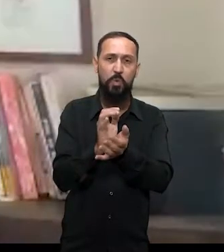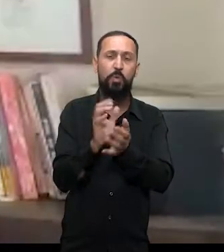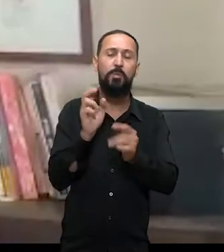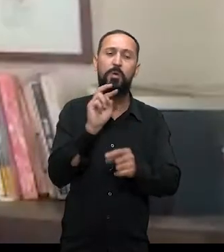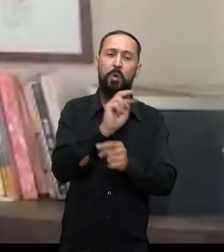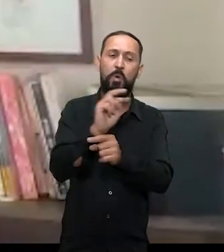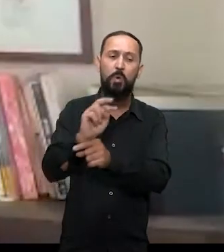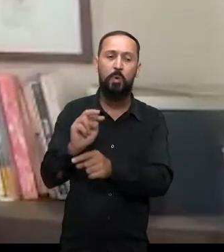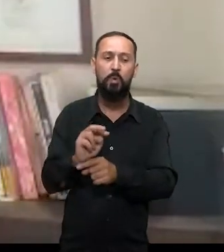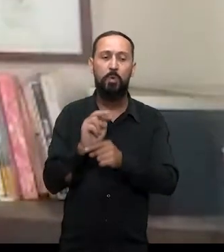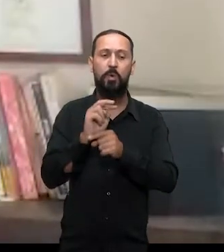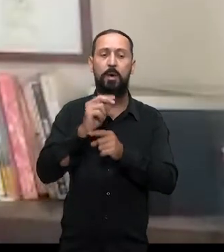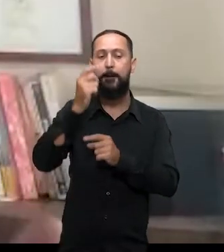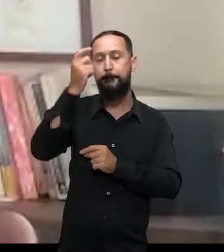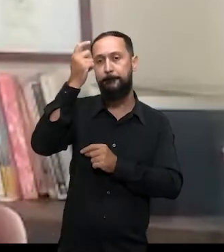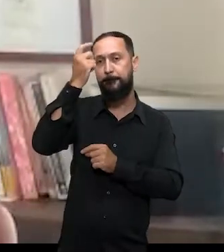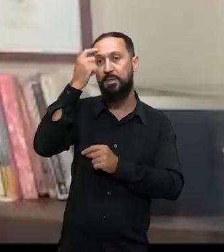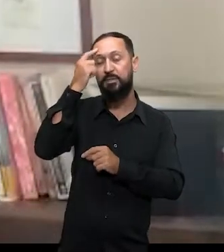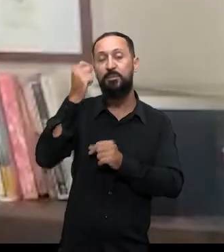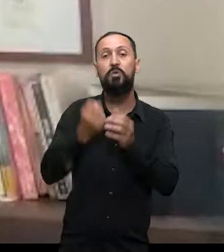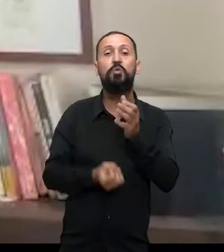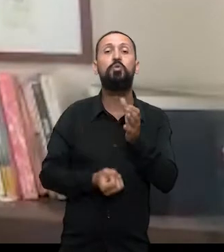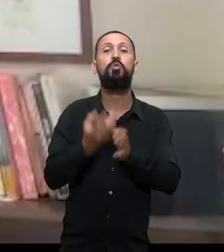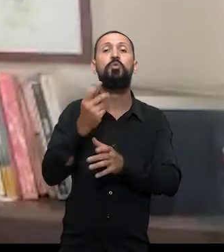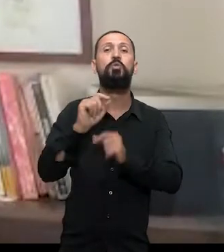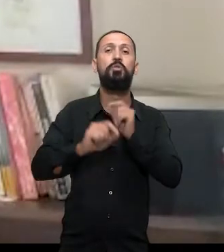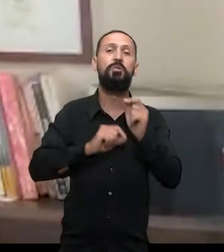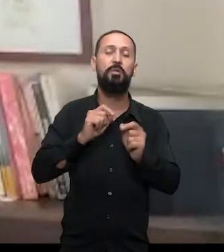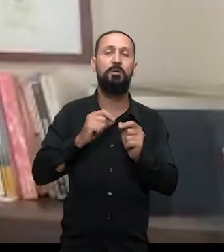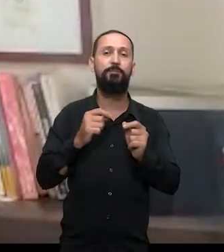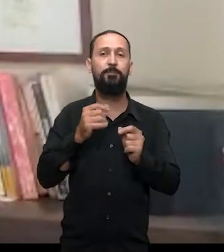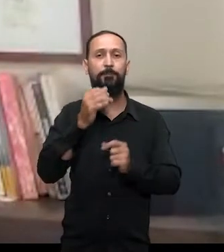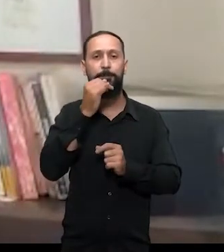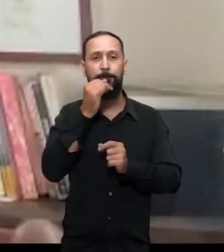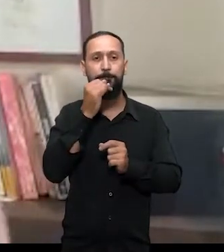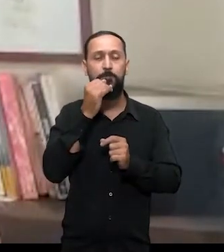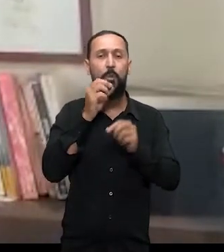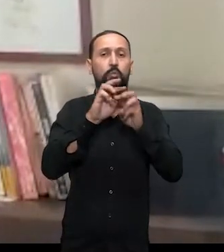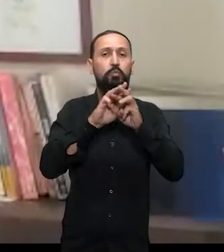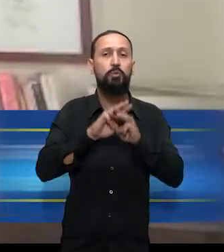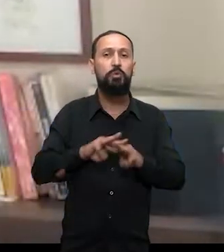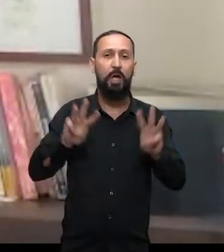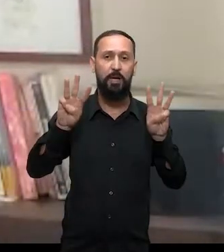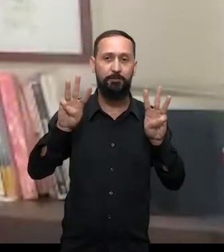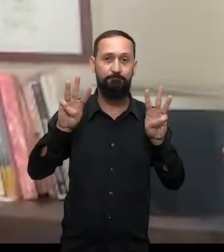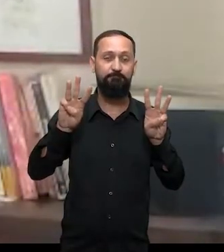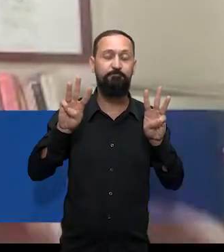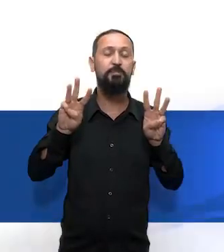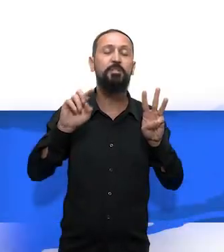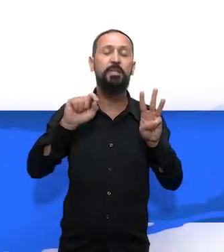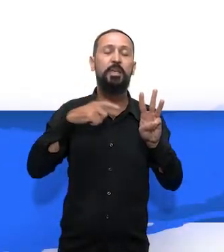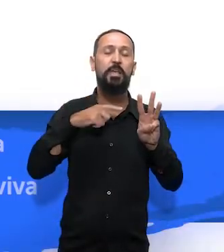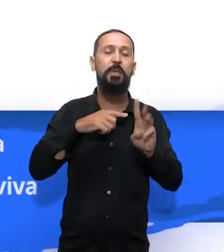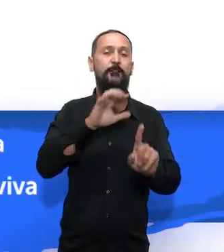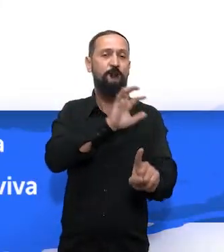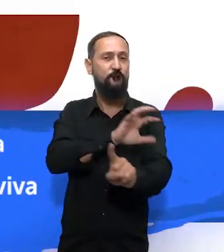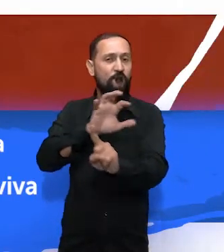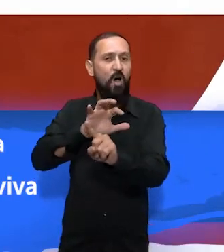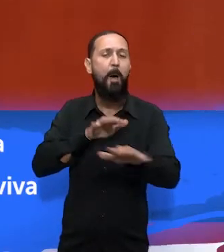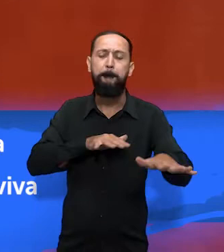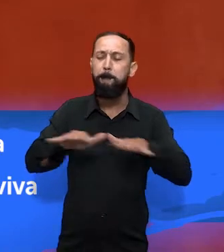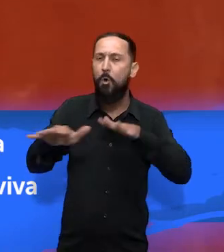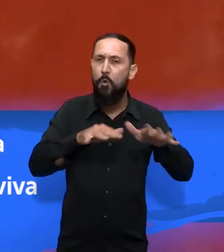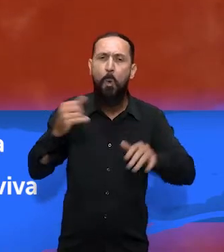e curadores e pensadores em produzir um site que reavivasse